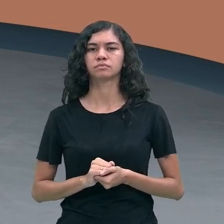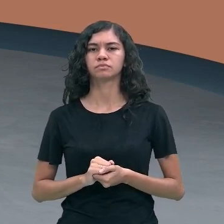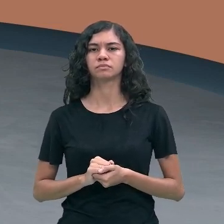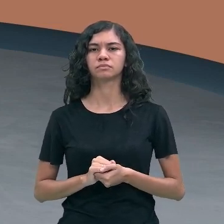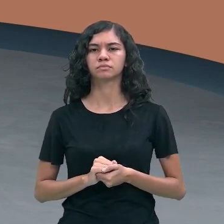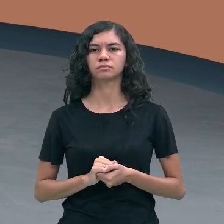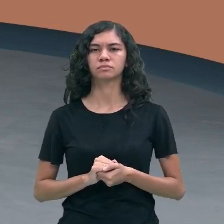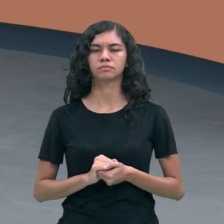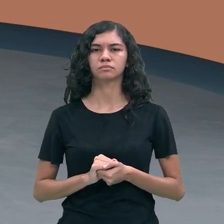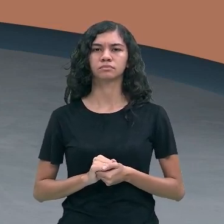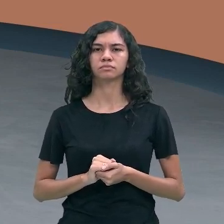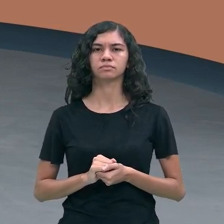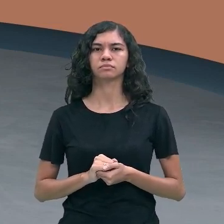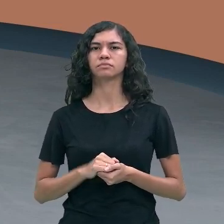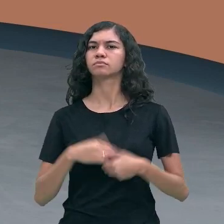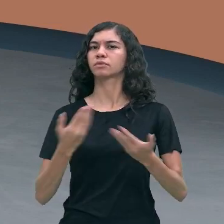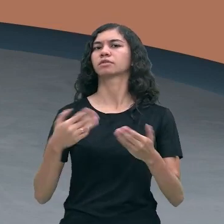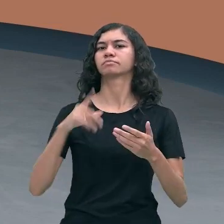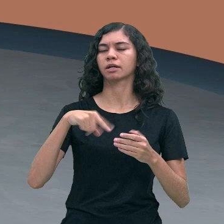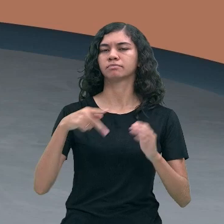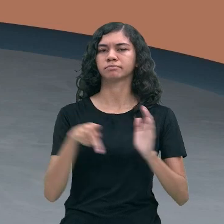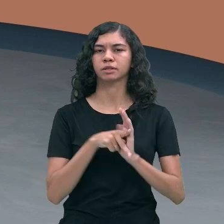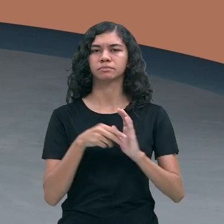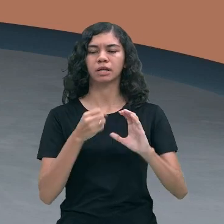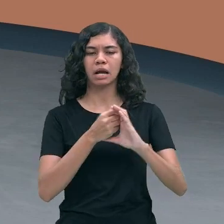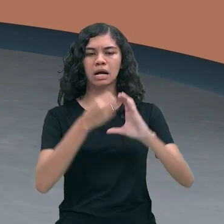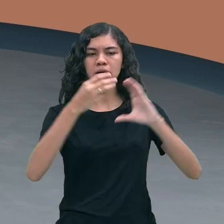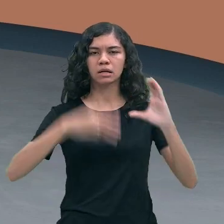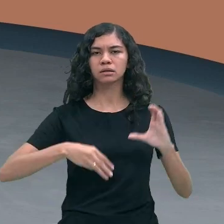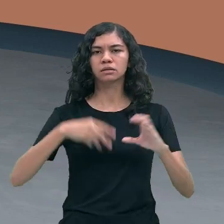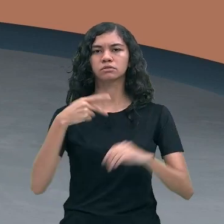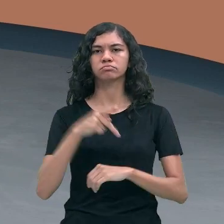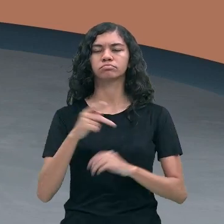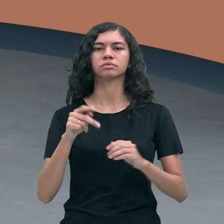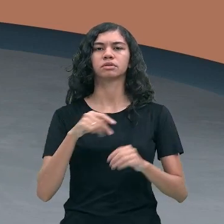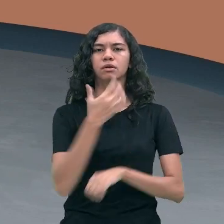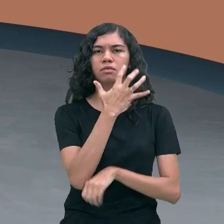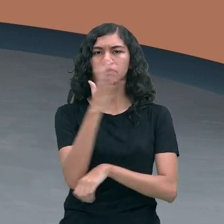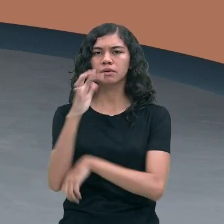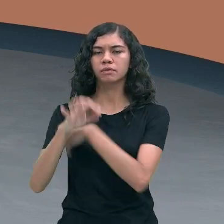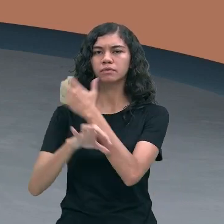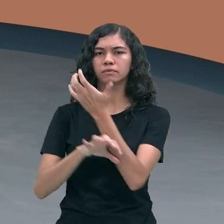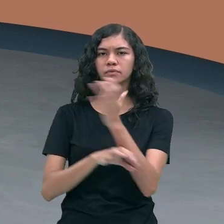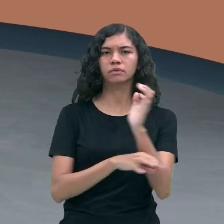onde foi verificou justamente essas características da nossa floresta amazônica, que elas são